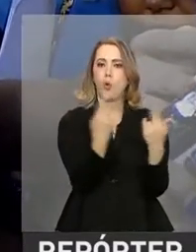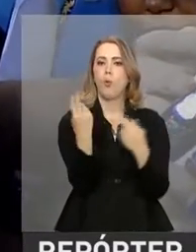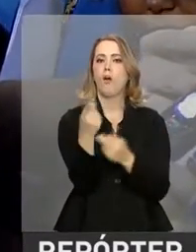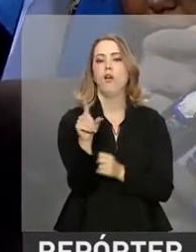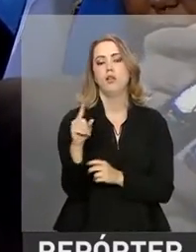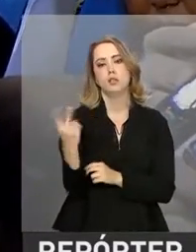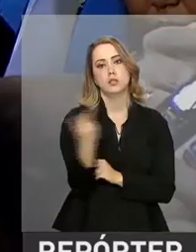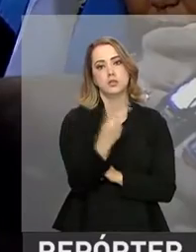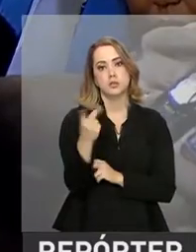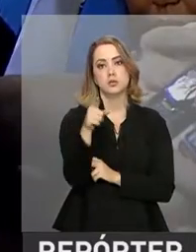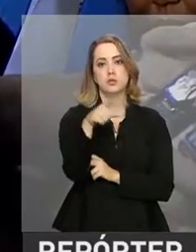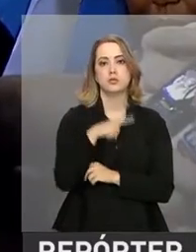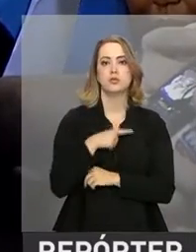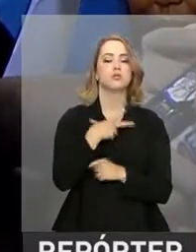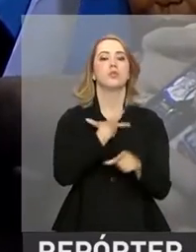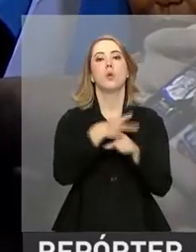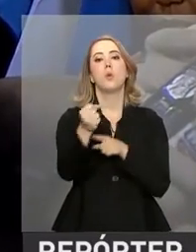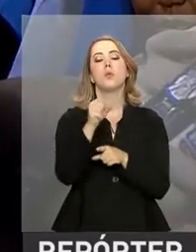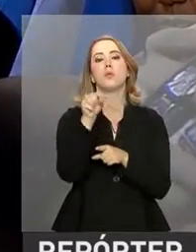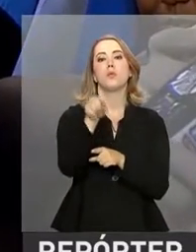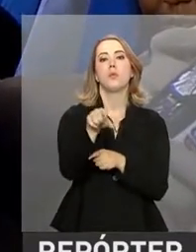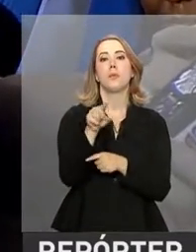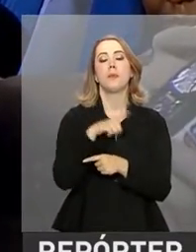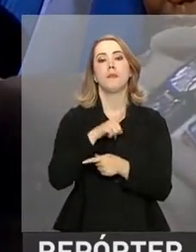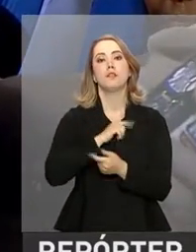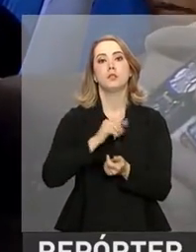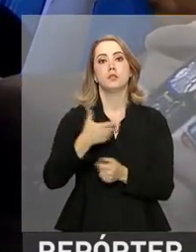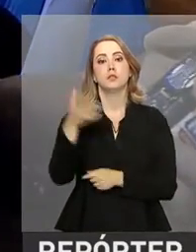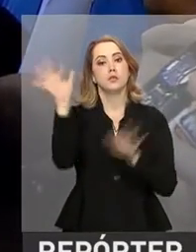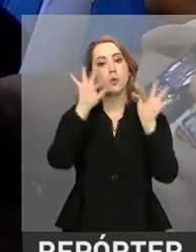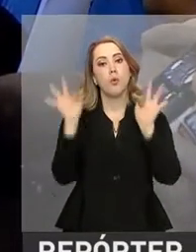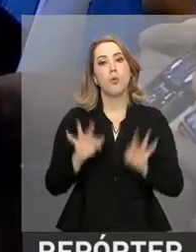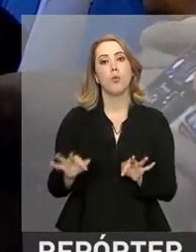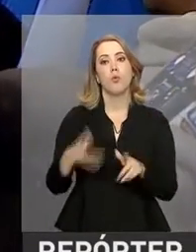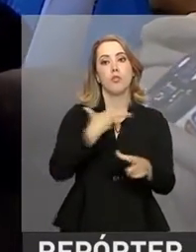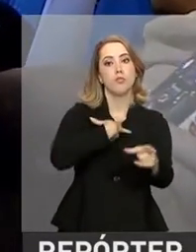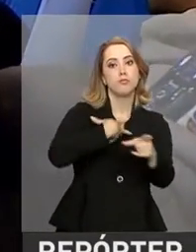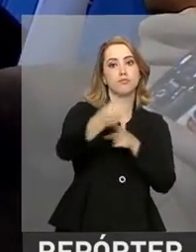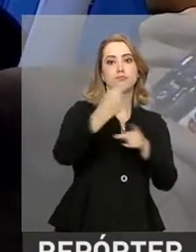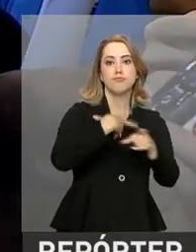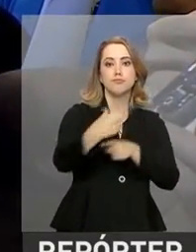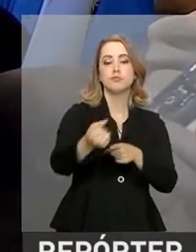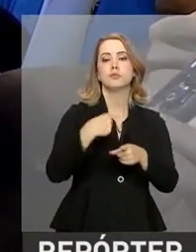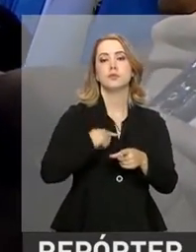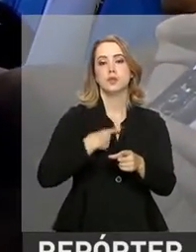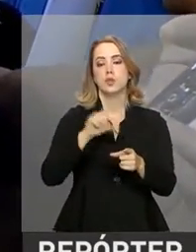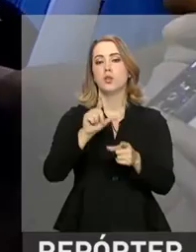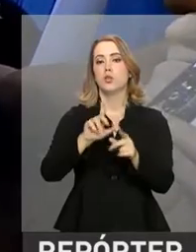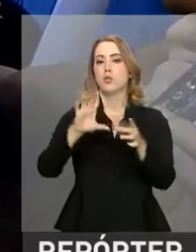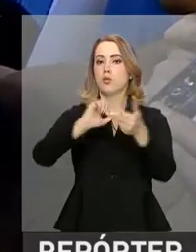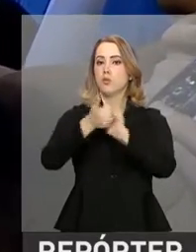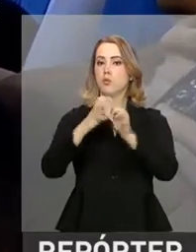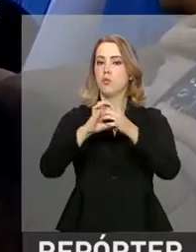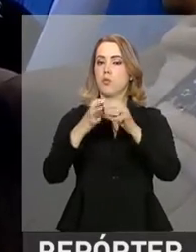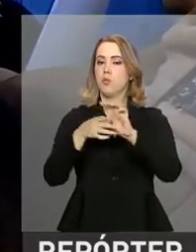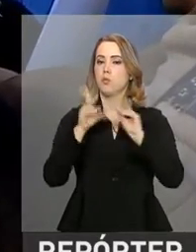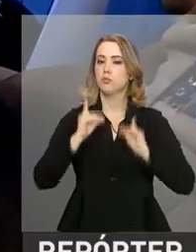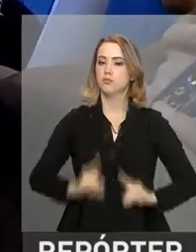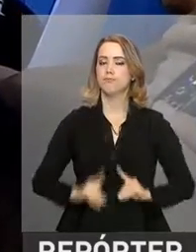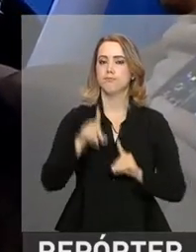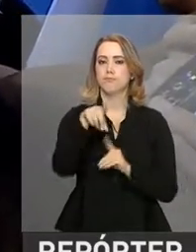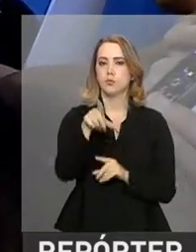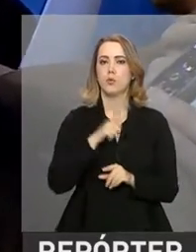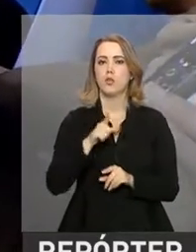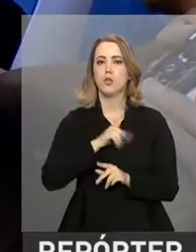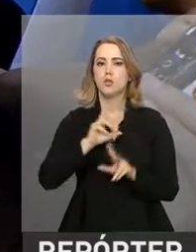fico muito feliz por um sucesso alcançado nas paralimpíadas vejam que nós tivemos indicadores